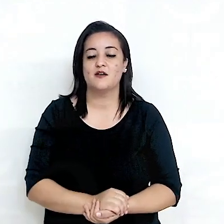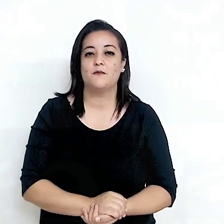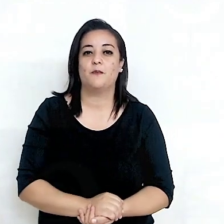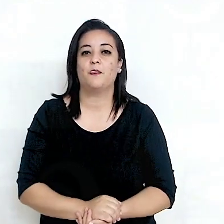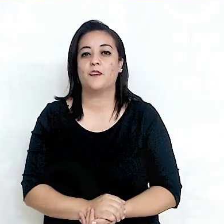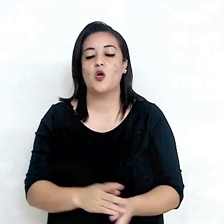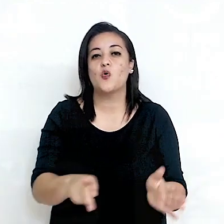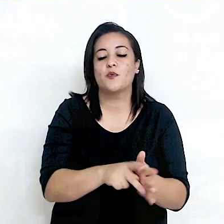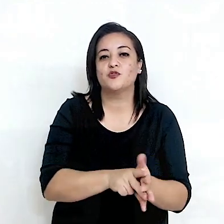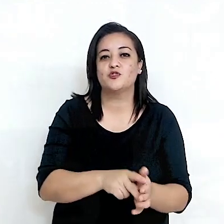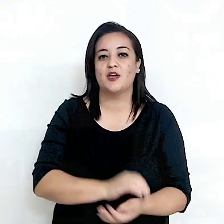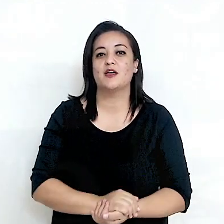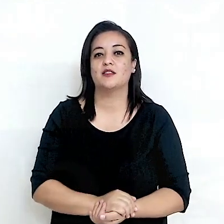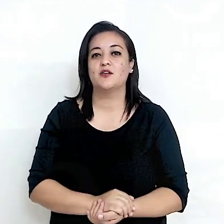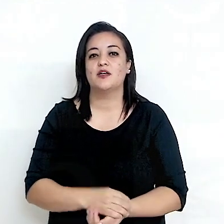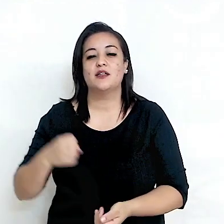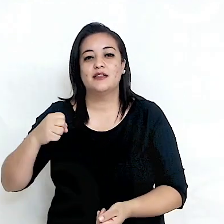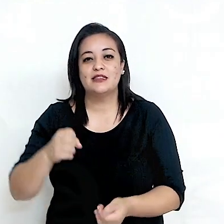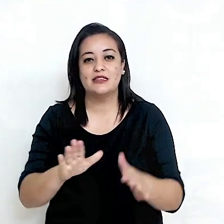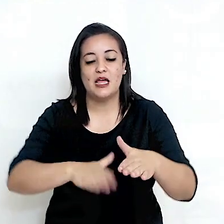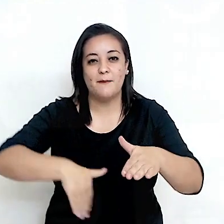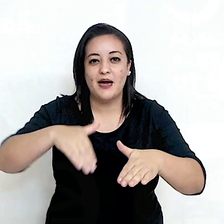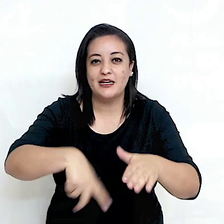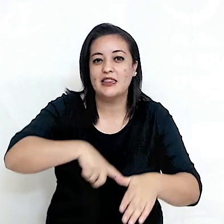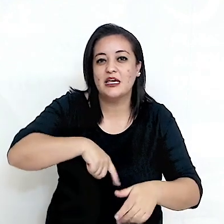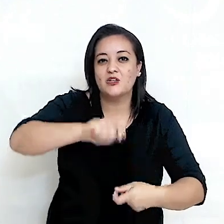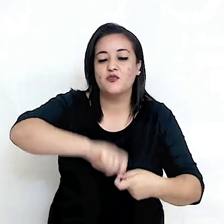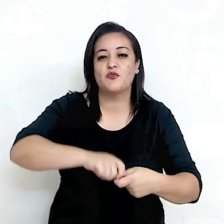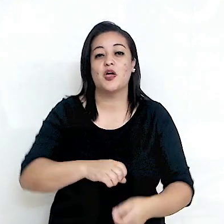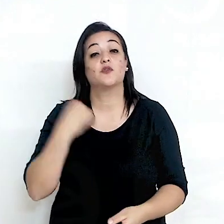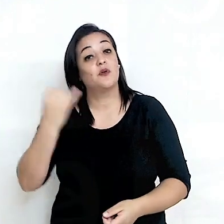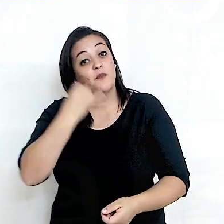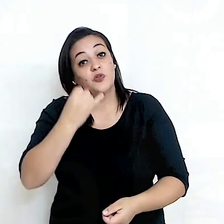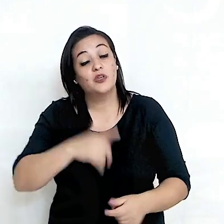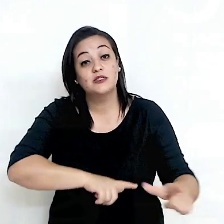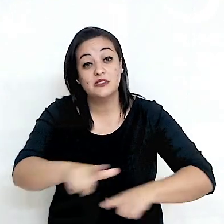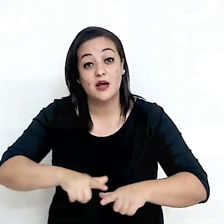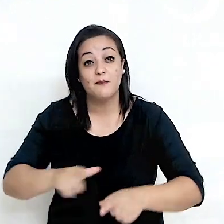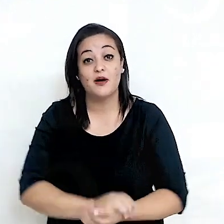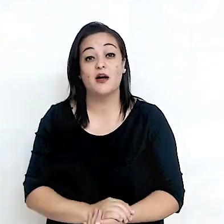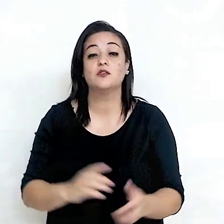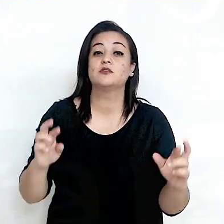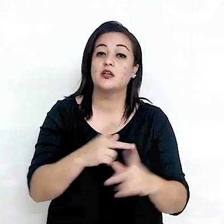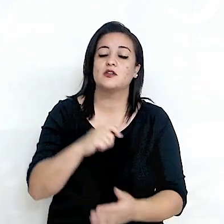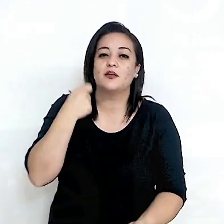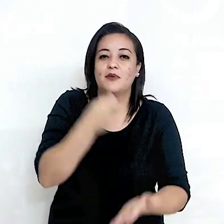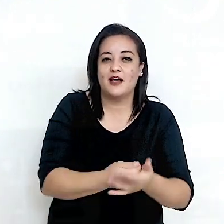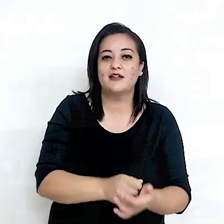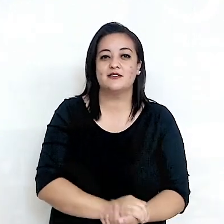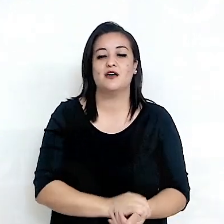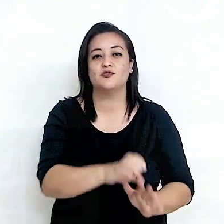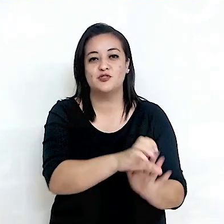no programa nuclear da Marinha tem realizado com importantes contribuições em várias Vertentes da aplicação